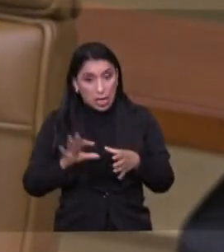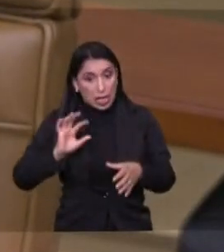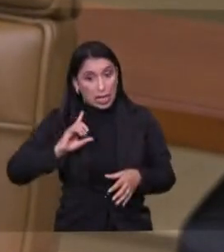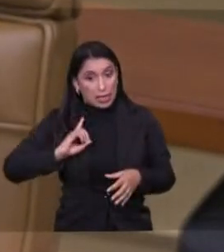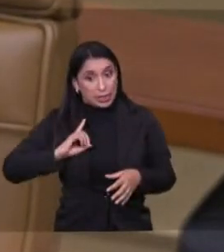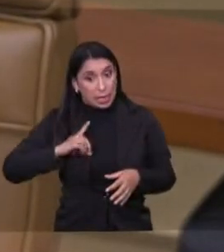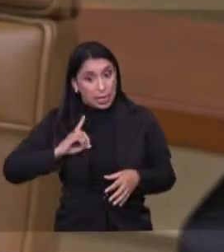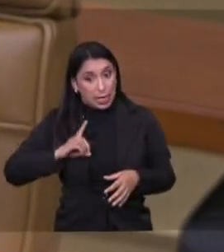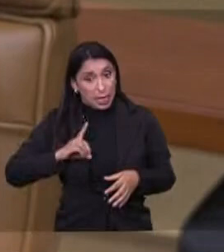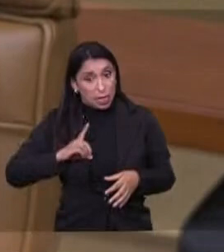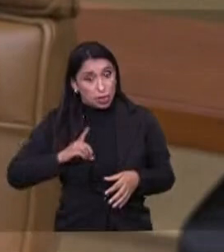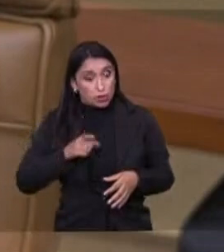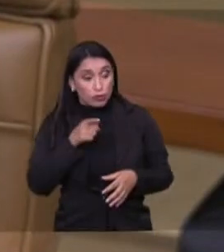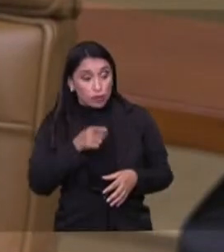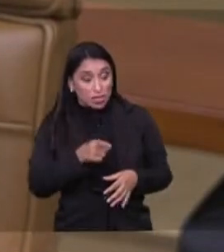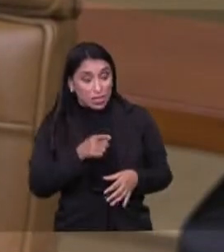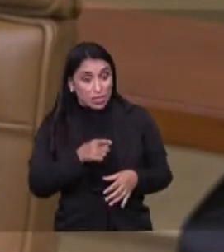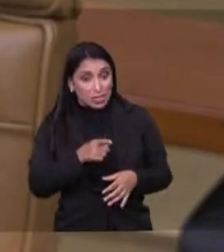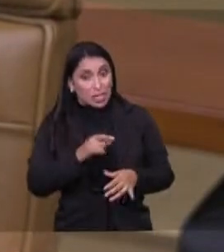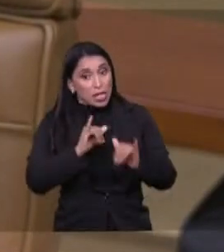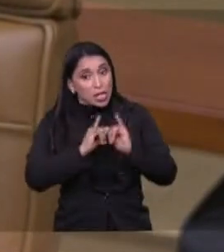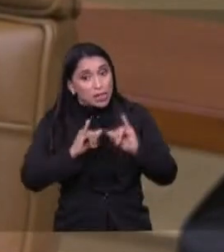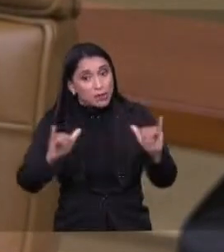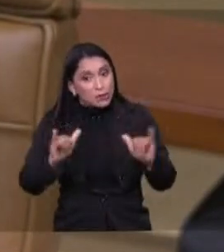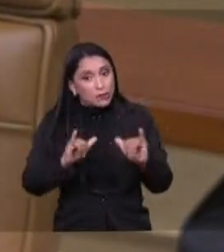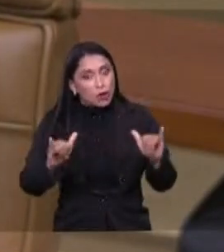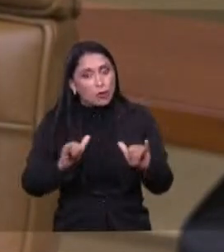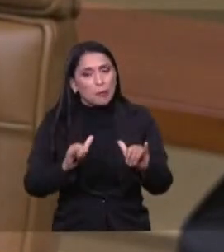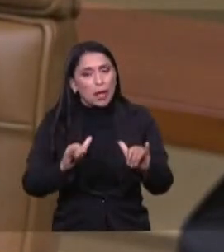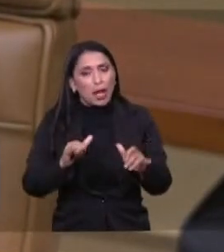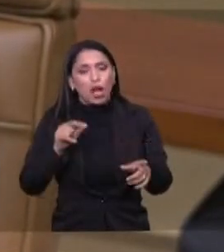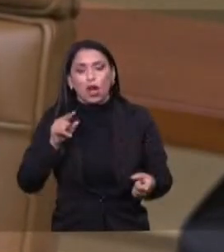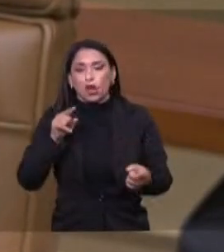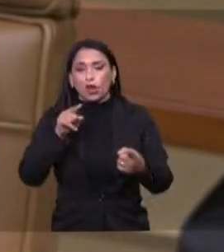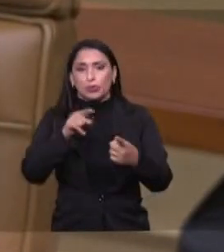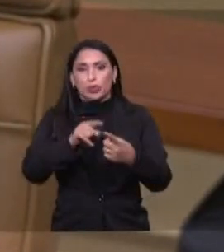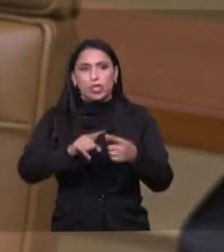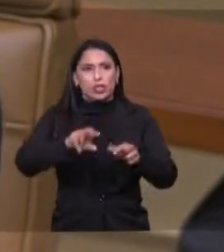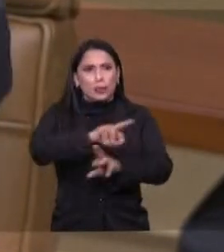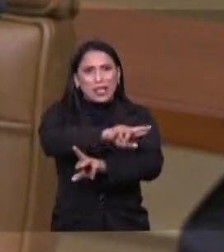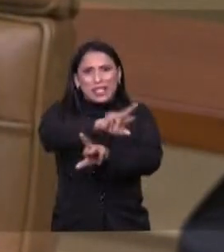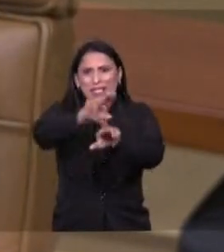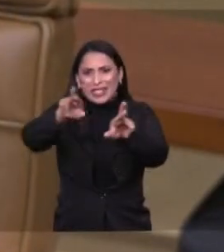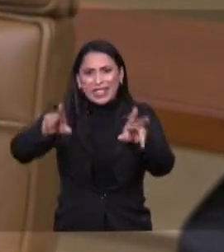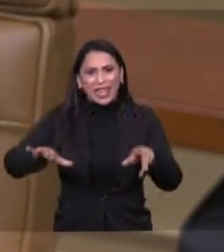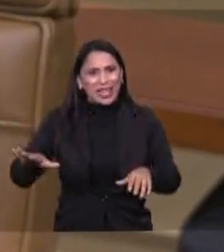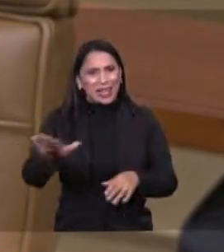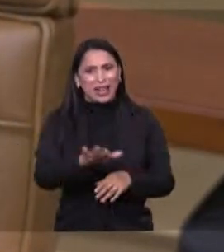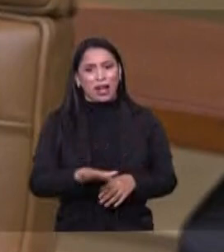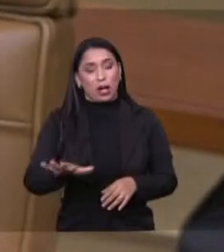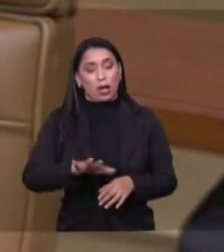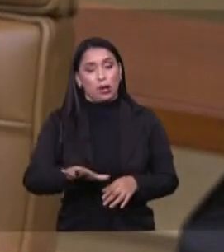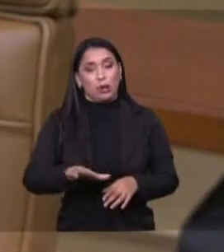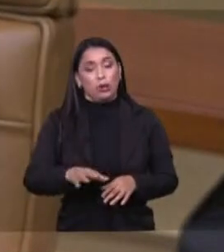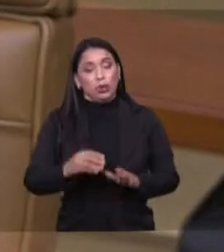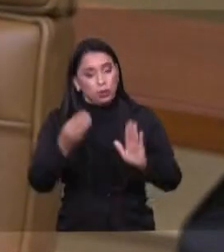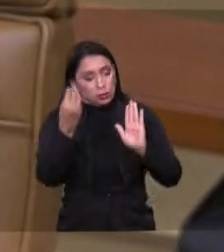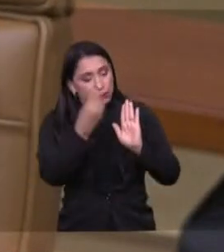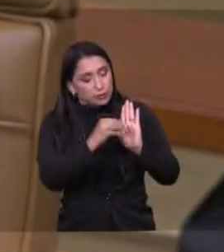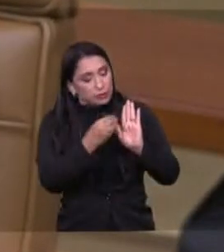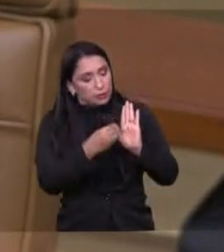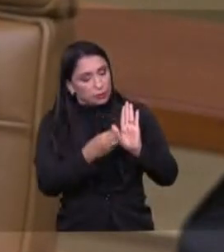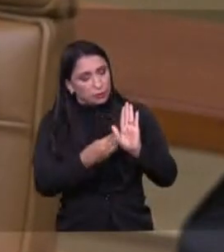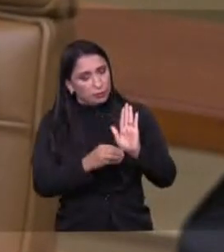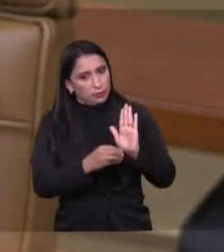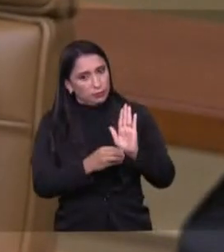Delegados, vocês têm que informar de forma objetiva, para todos os meios de comunicação, esses dados. O que nós,